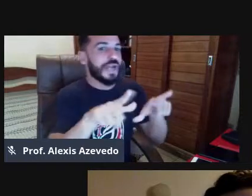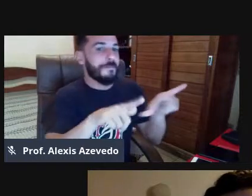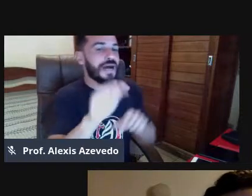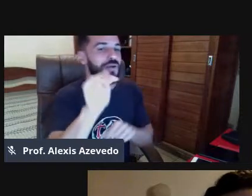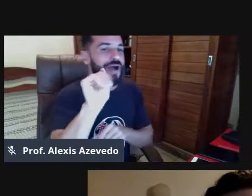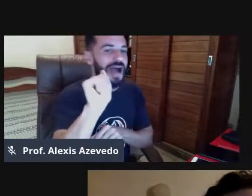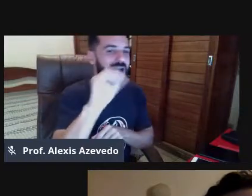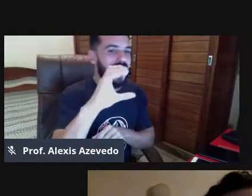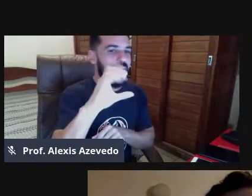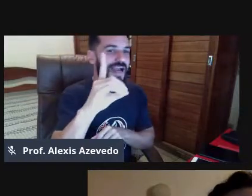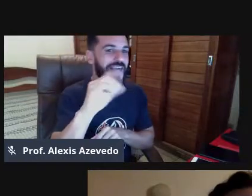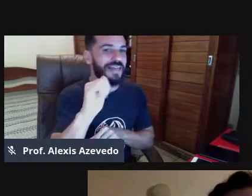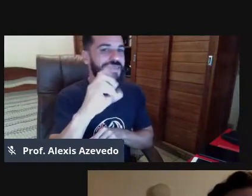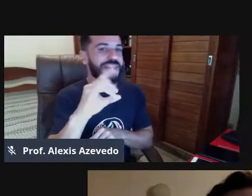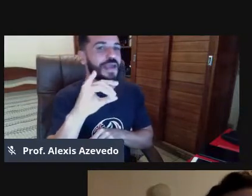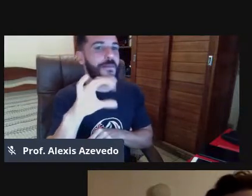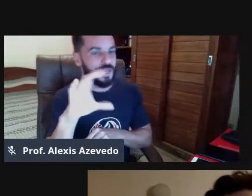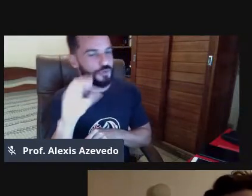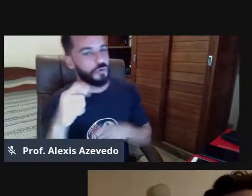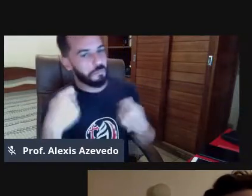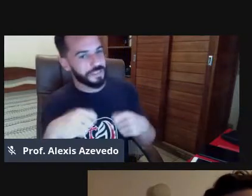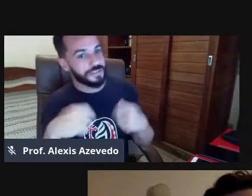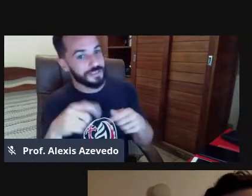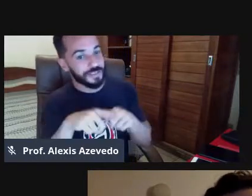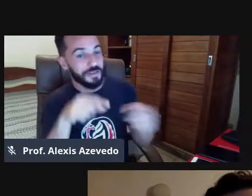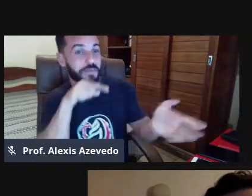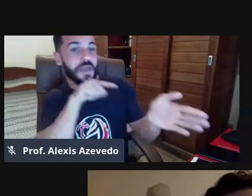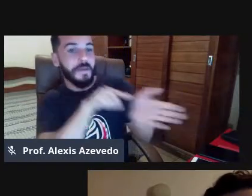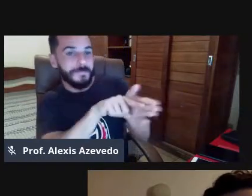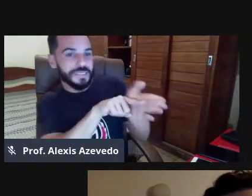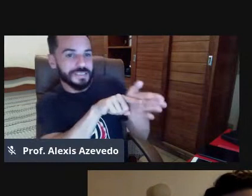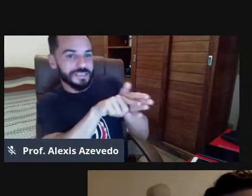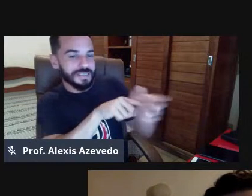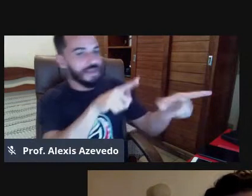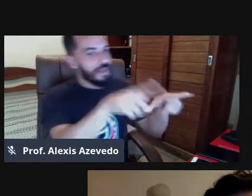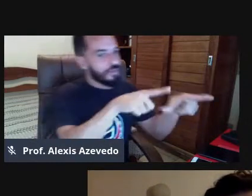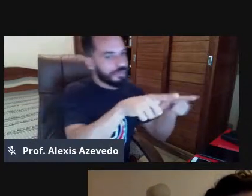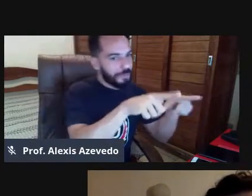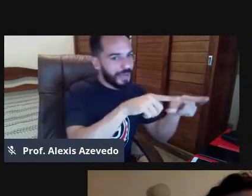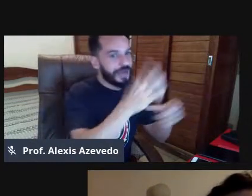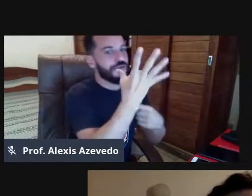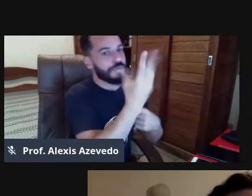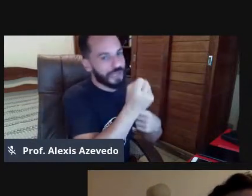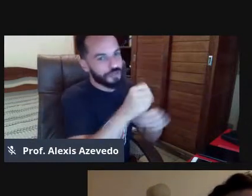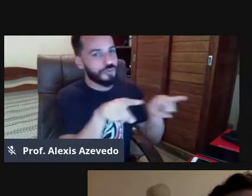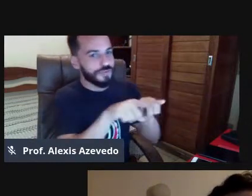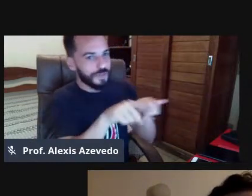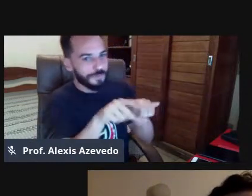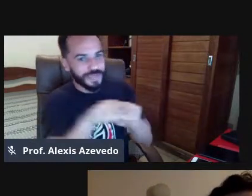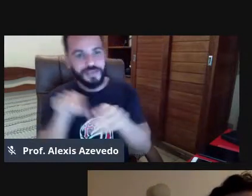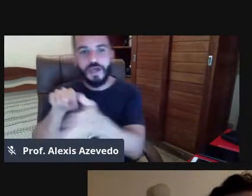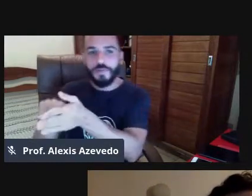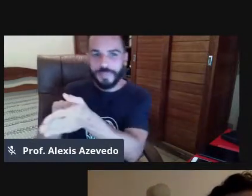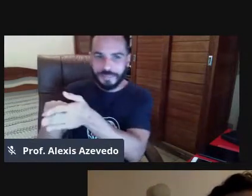também de pesquisa, né? Paralela a um trabalho plástico. Enfim, são vários segmentos, né? A gente